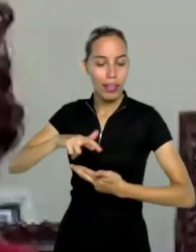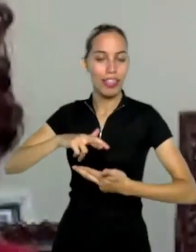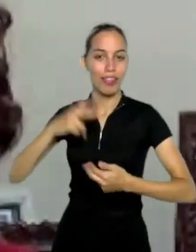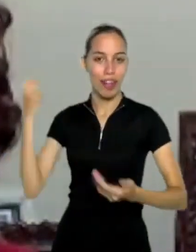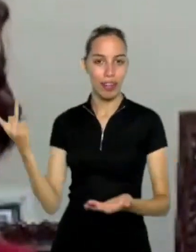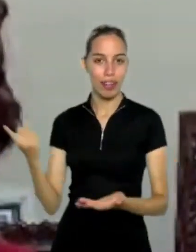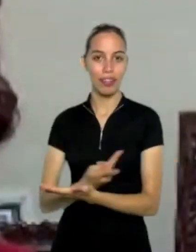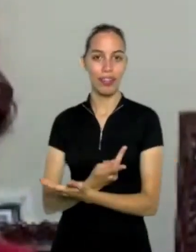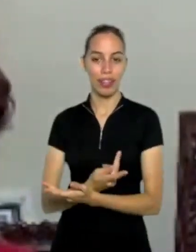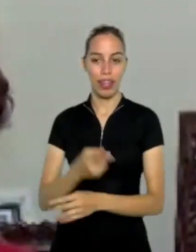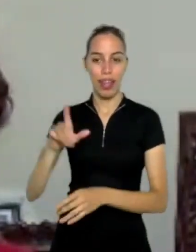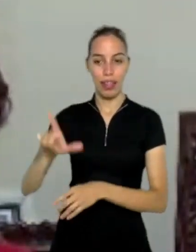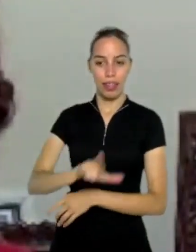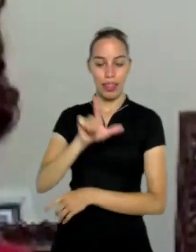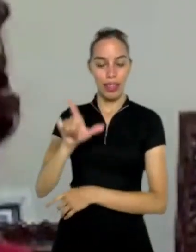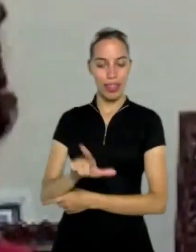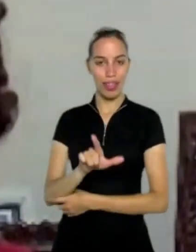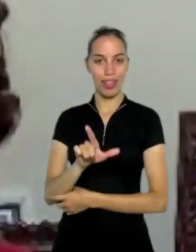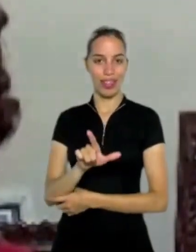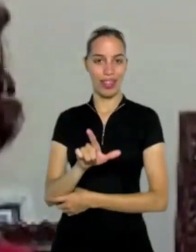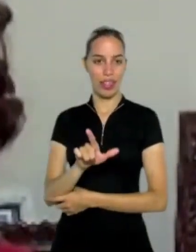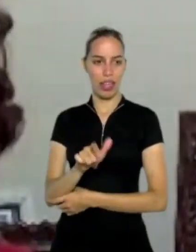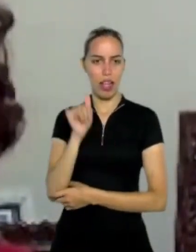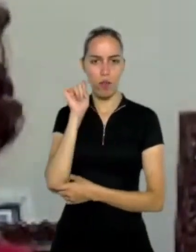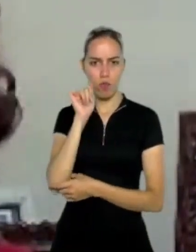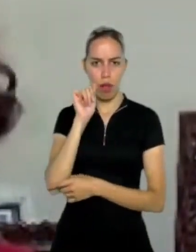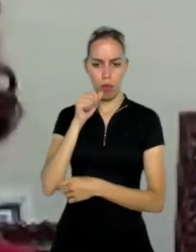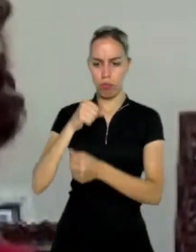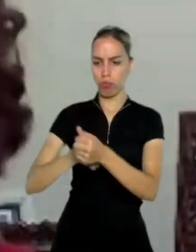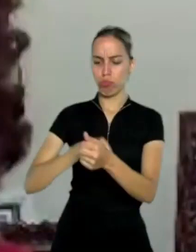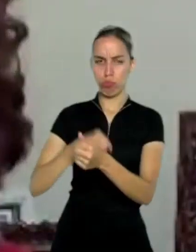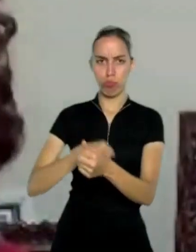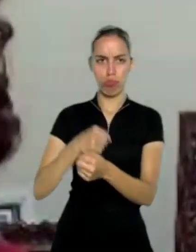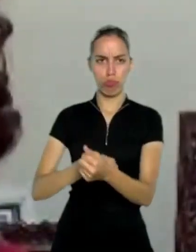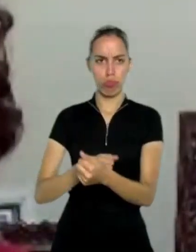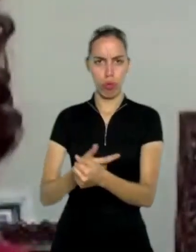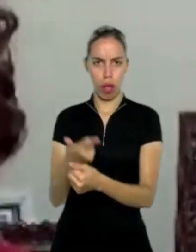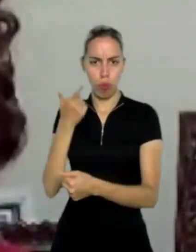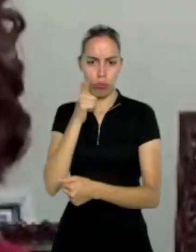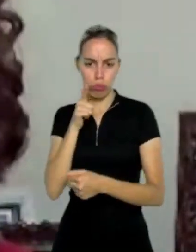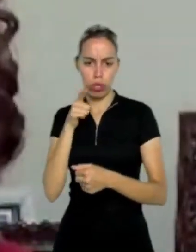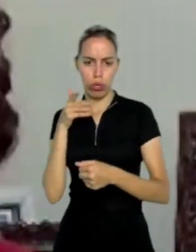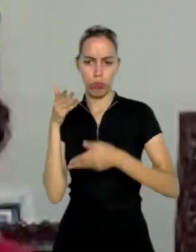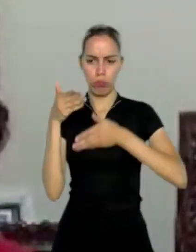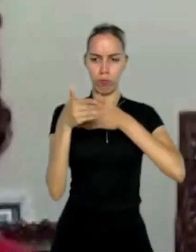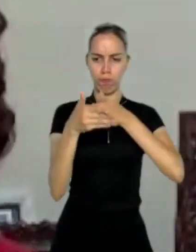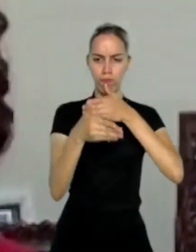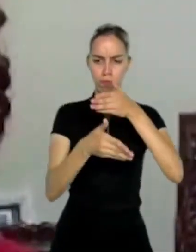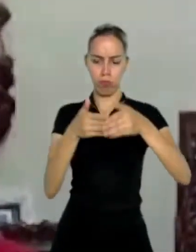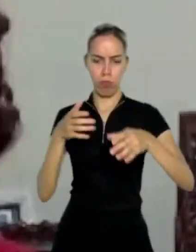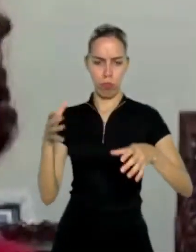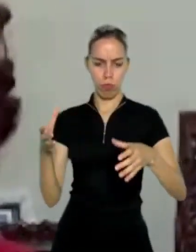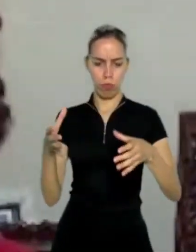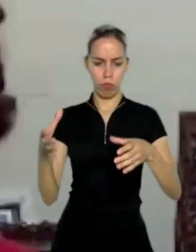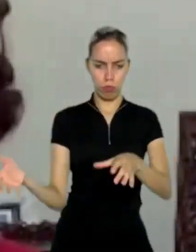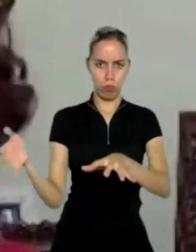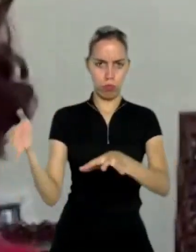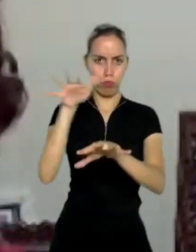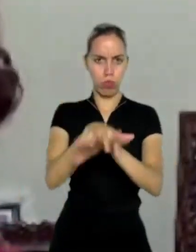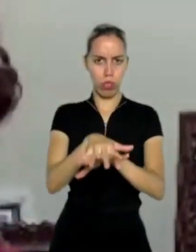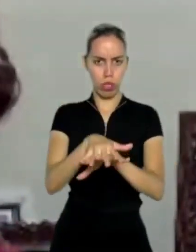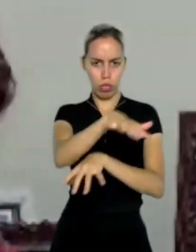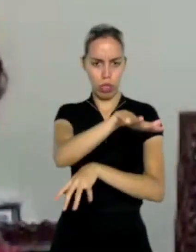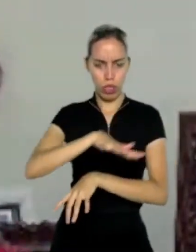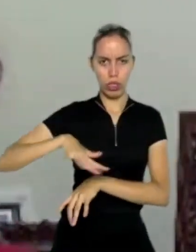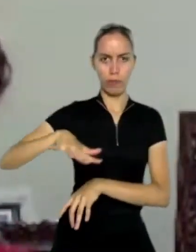na literatura, e as mulheres estão cavando esse espaço, né? Que Sim. sempre, né? Porque a